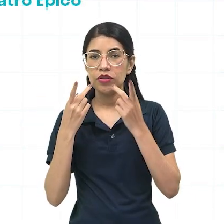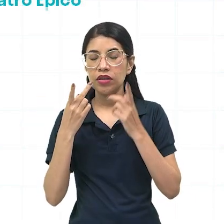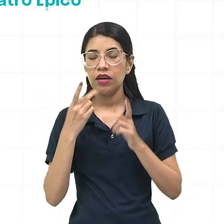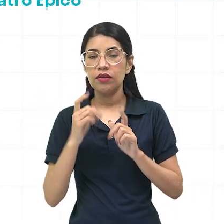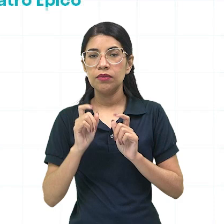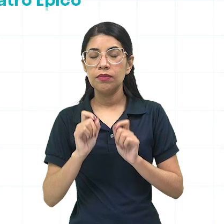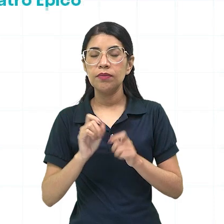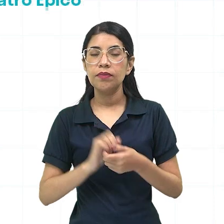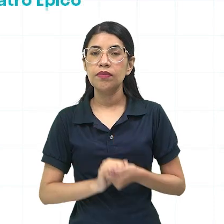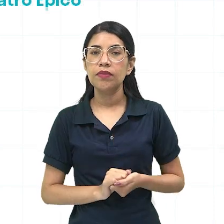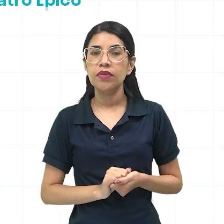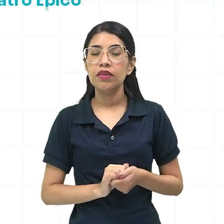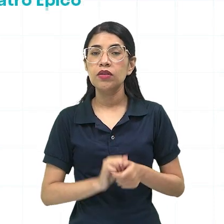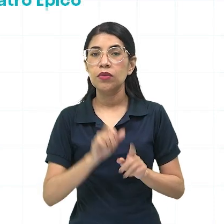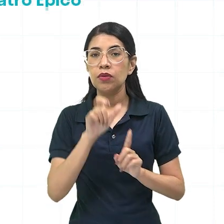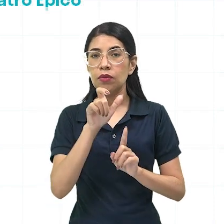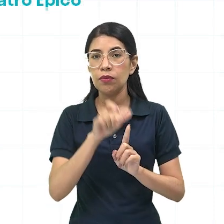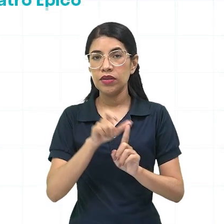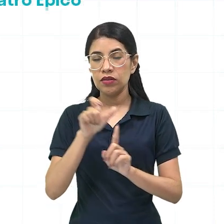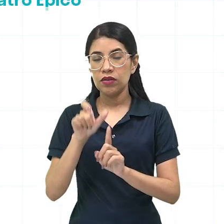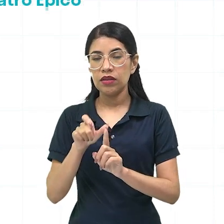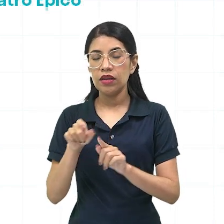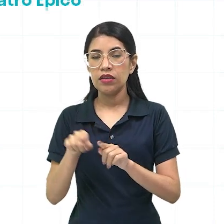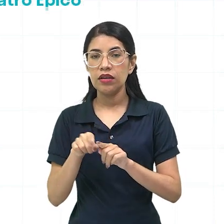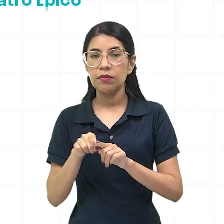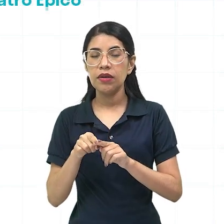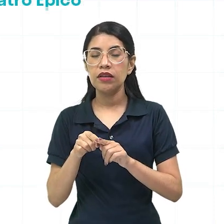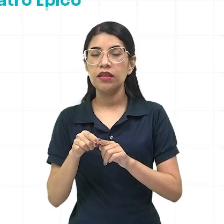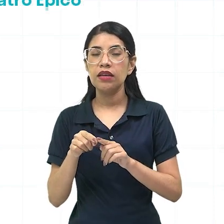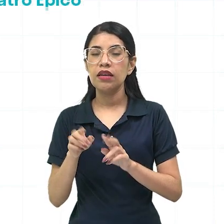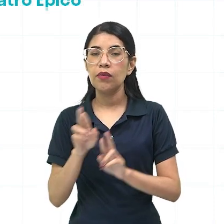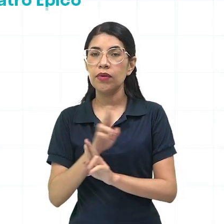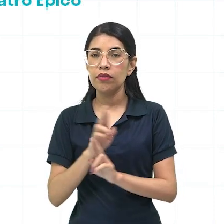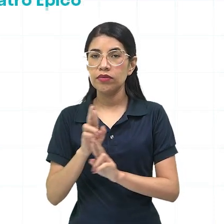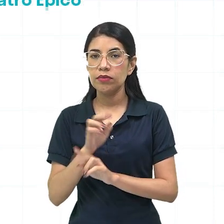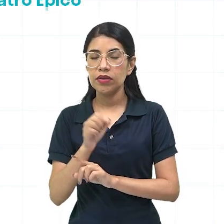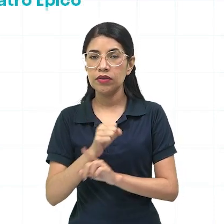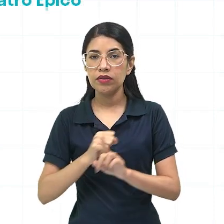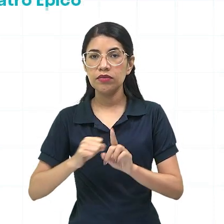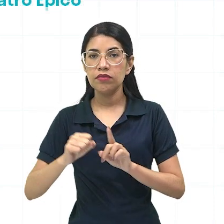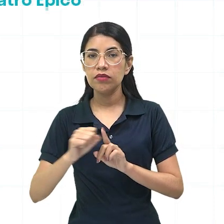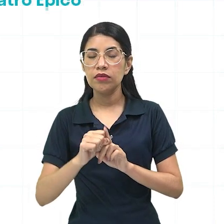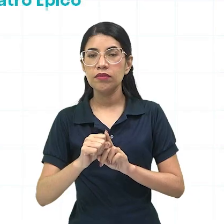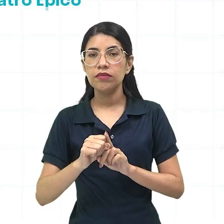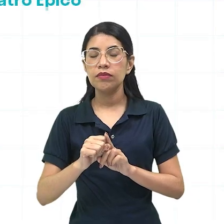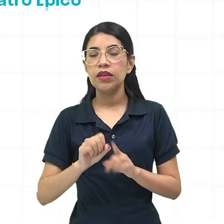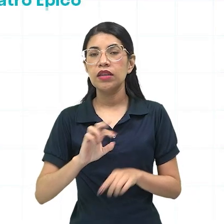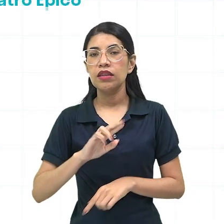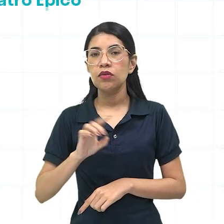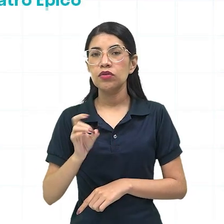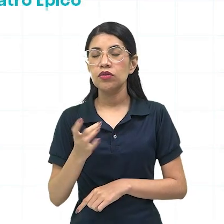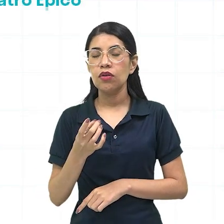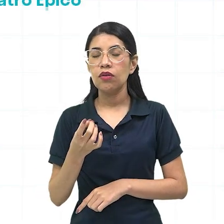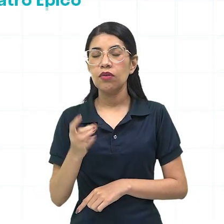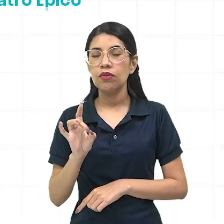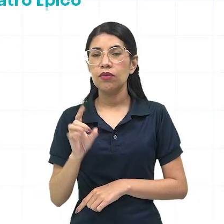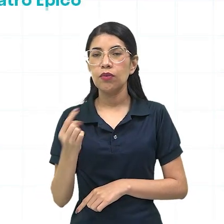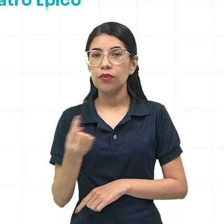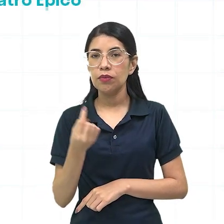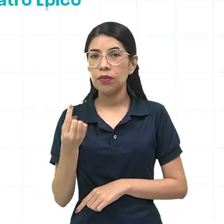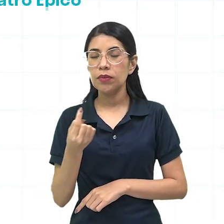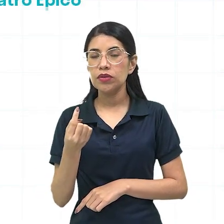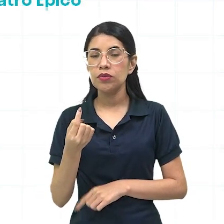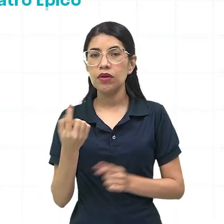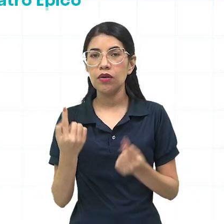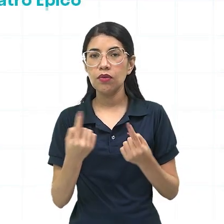questão do personagem e sua relação com a sociedade, e não um indivíduo em oposição